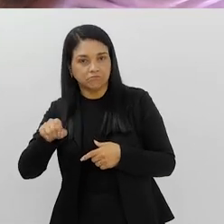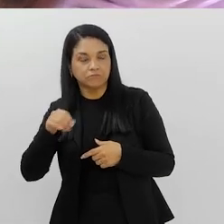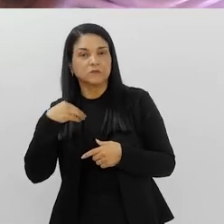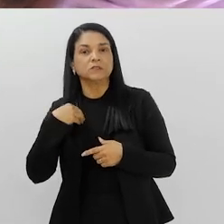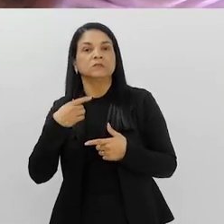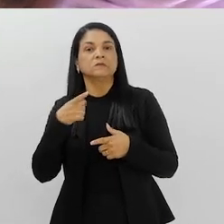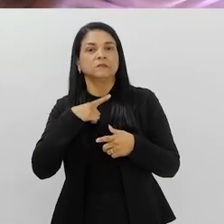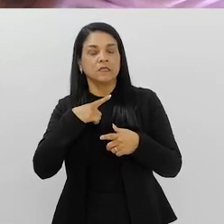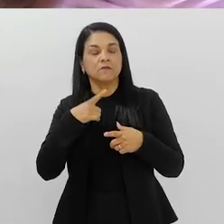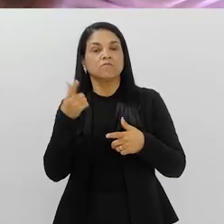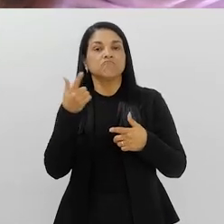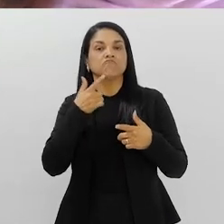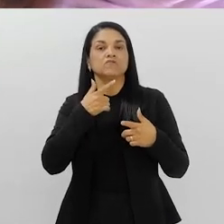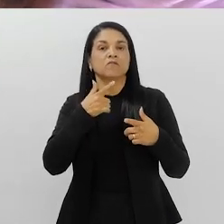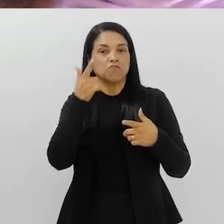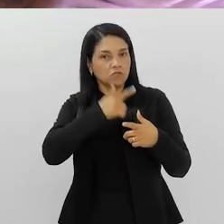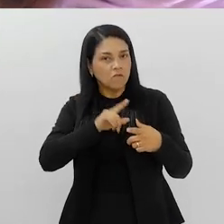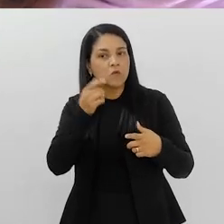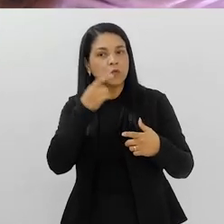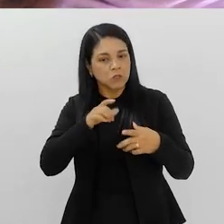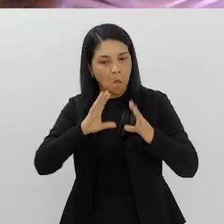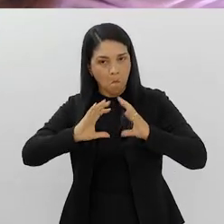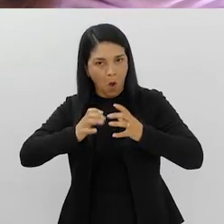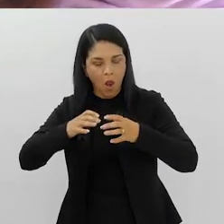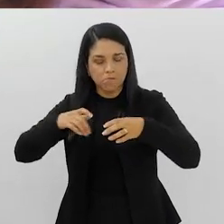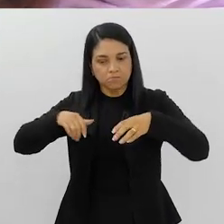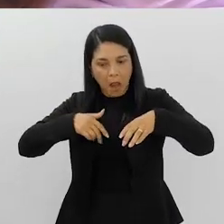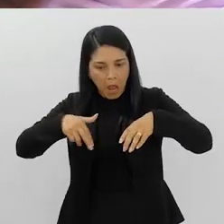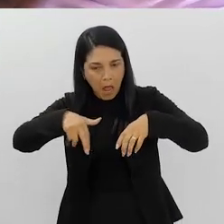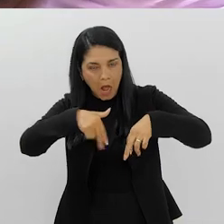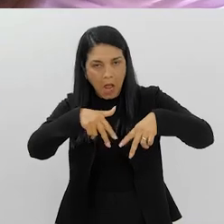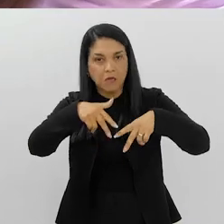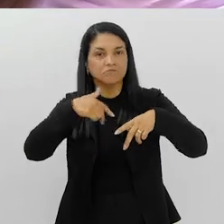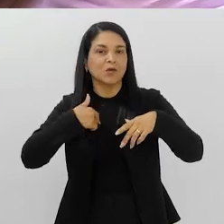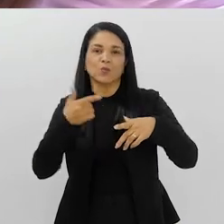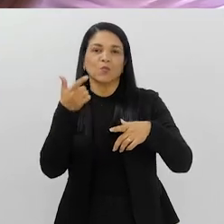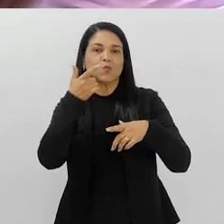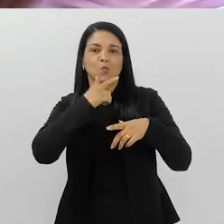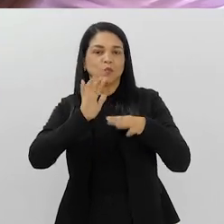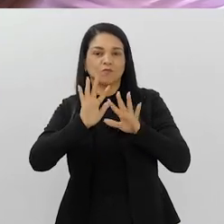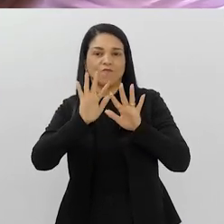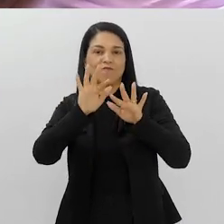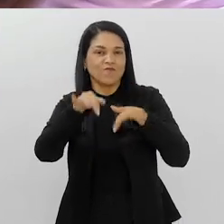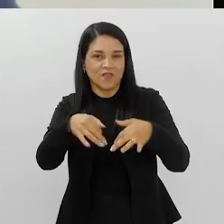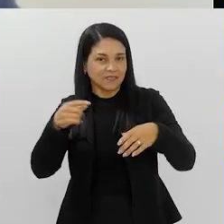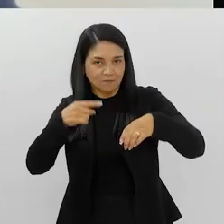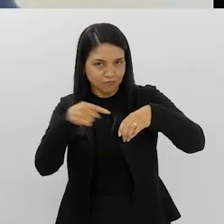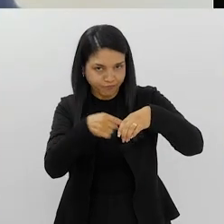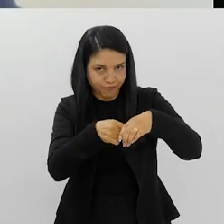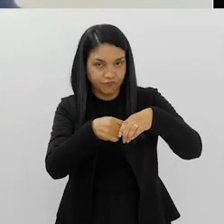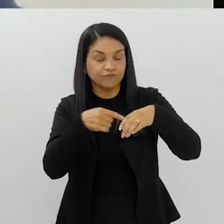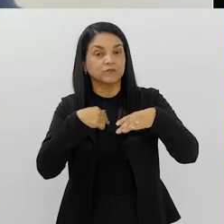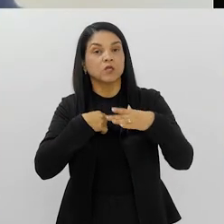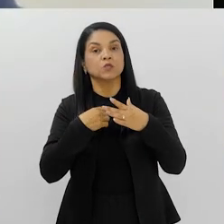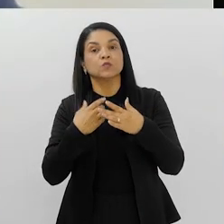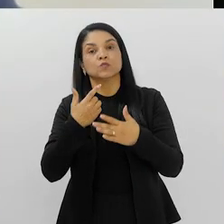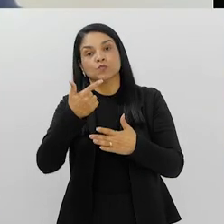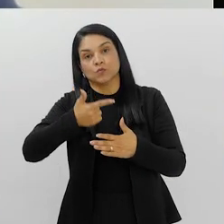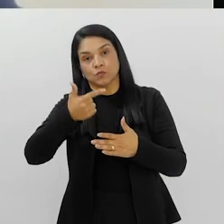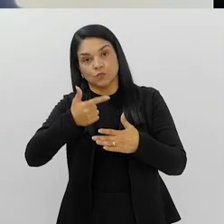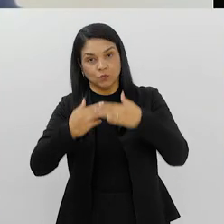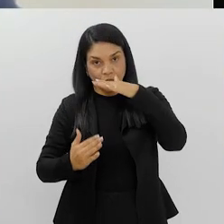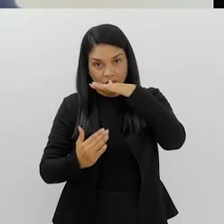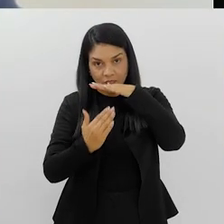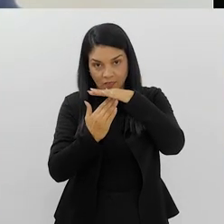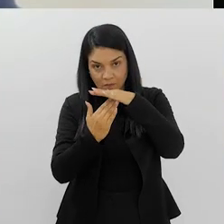A gente teve a posse, teve a bola, mas a gente não foi tão efetivo na parte da finalização. E no segundo tempo, né, a gente